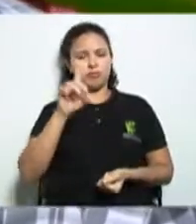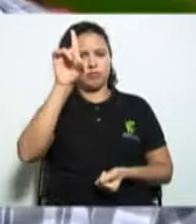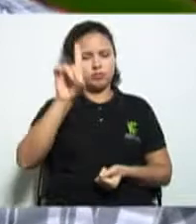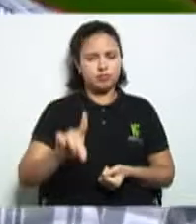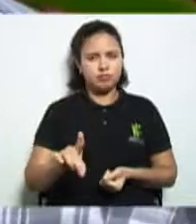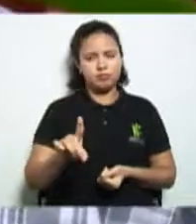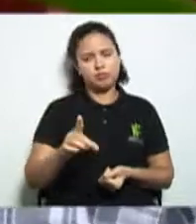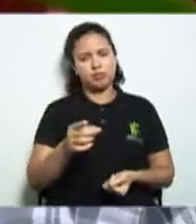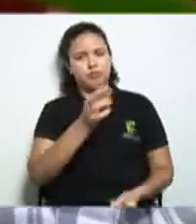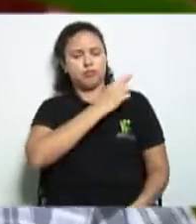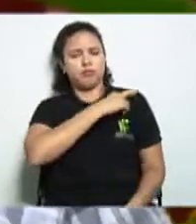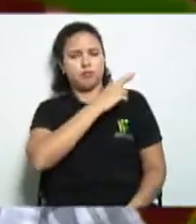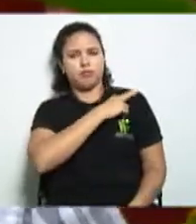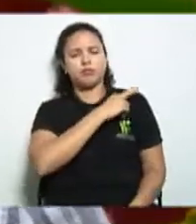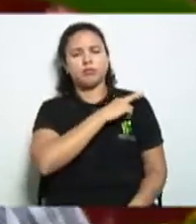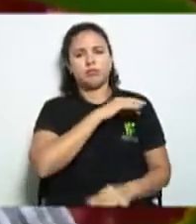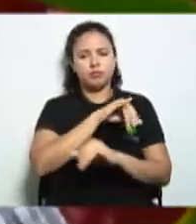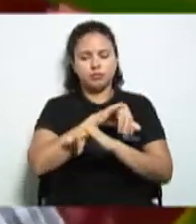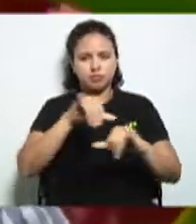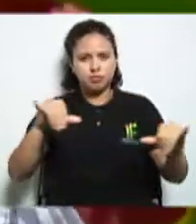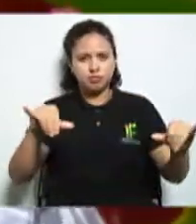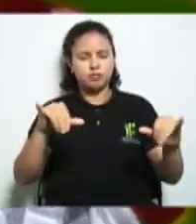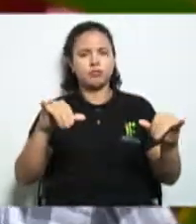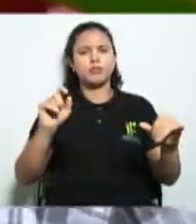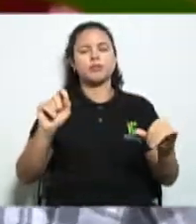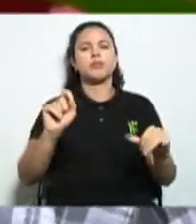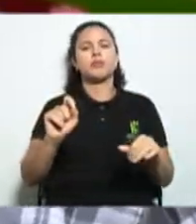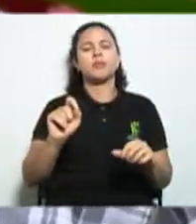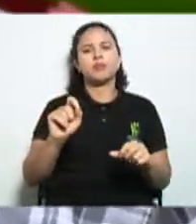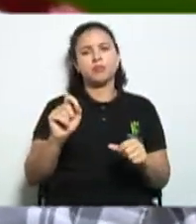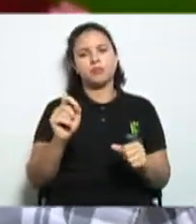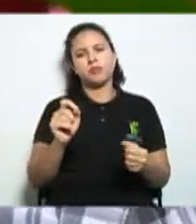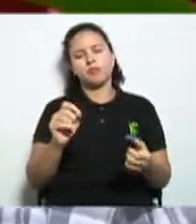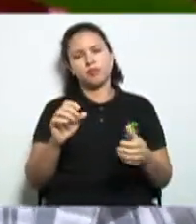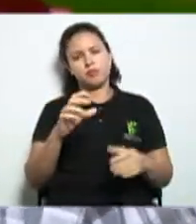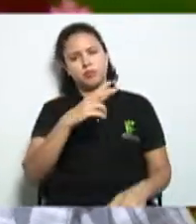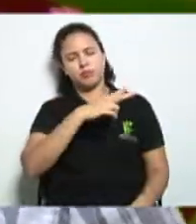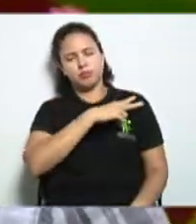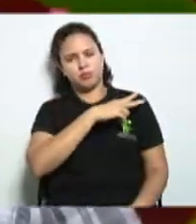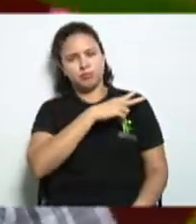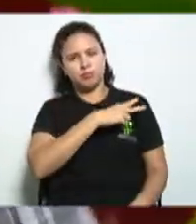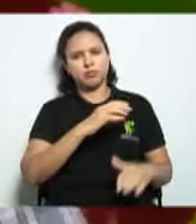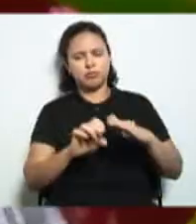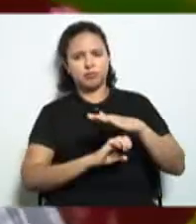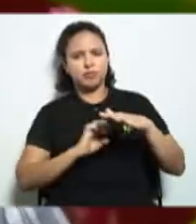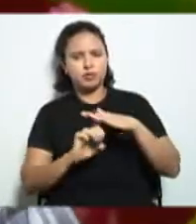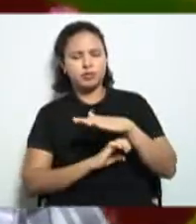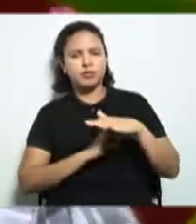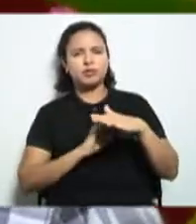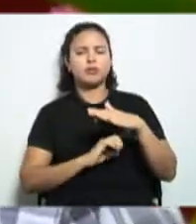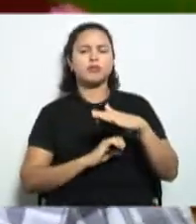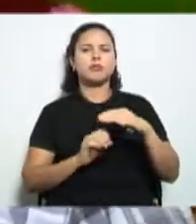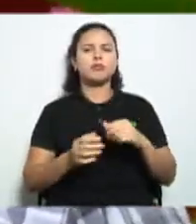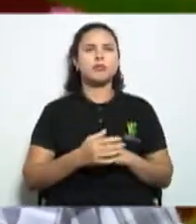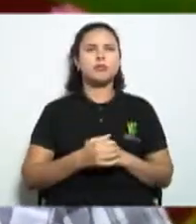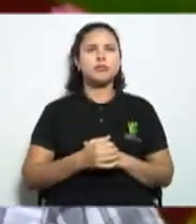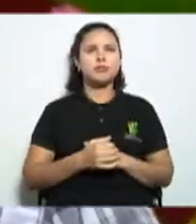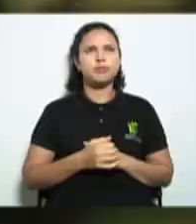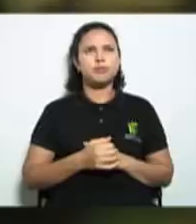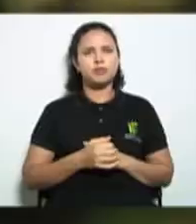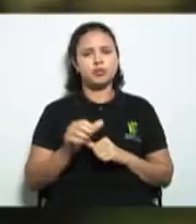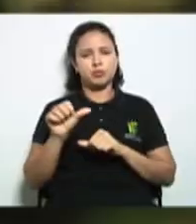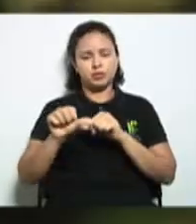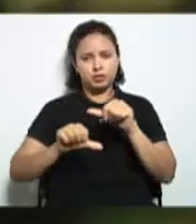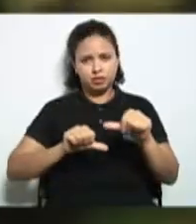empresa, no caso, alguma alteração na cláusula do contrato ou alguma coisa desse tipo de